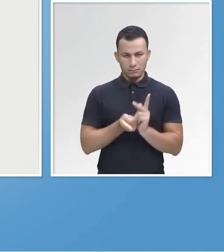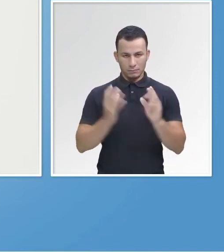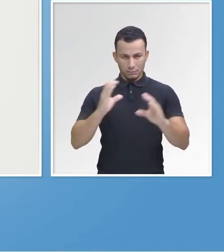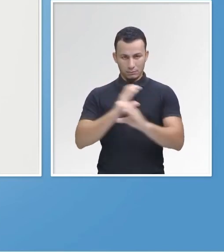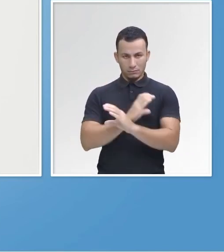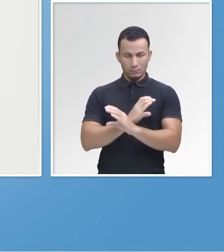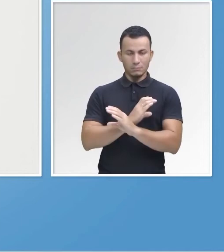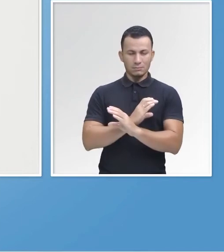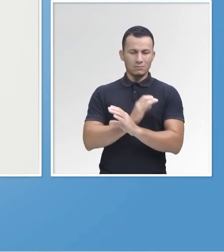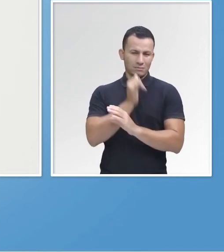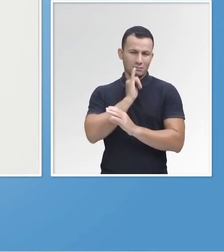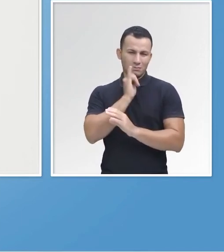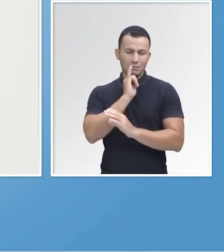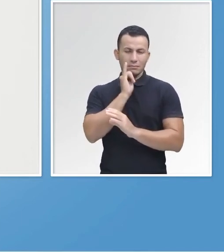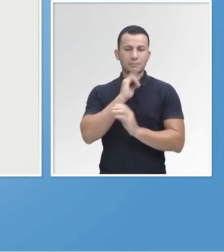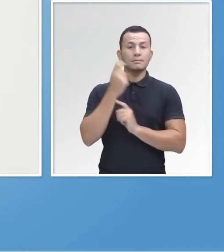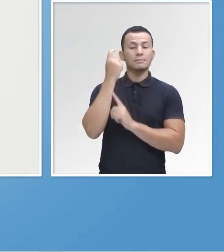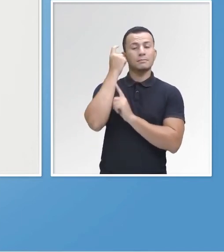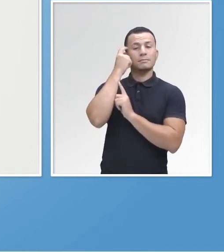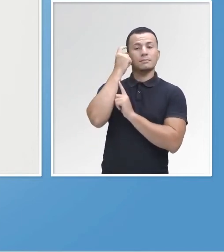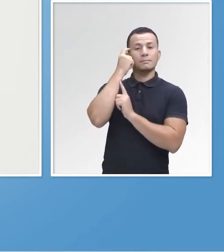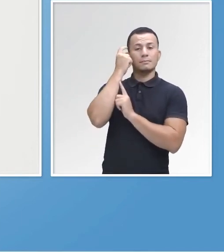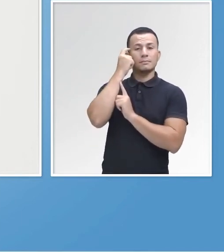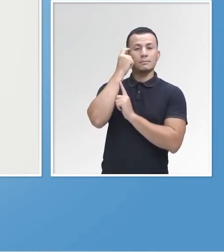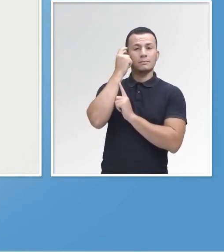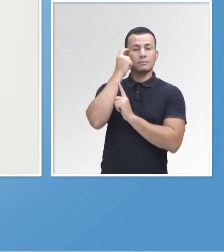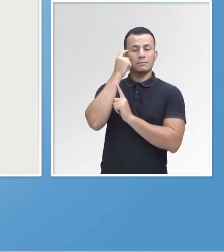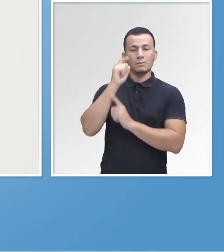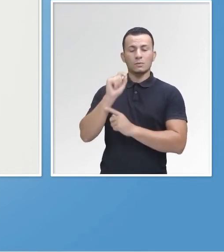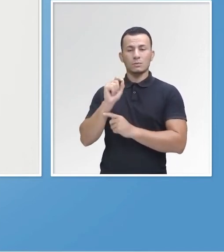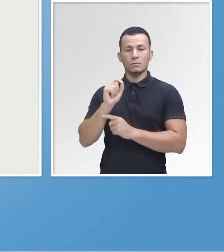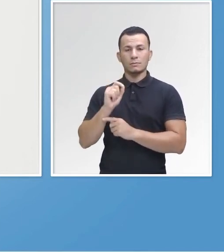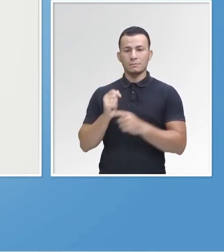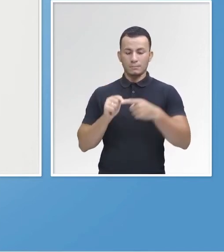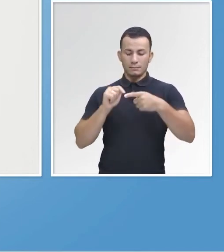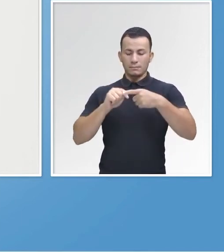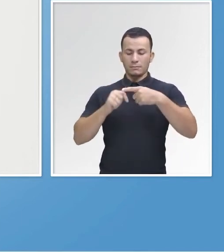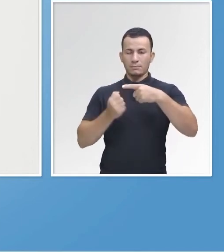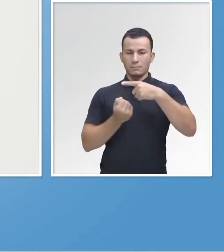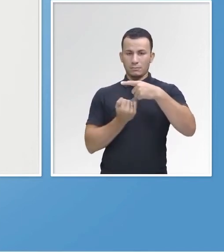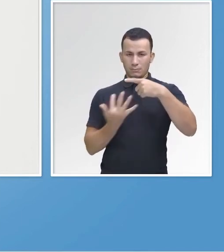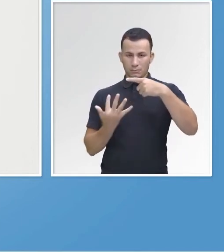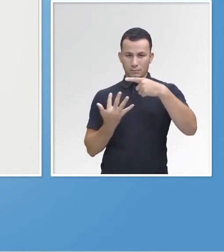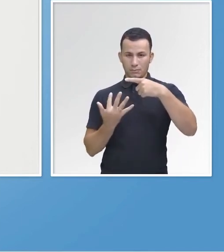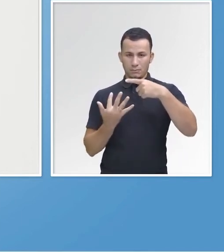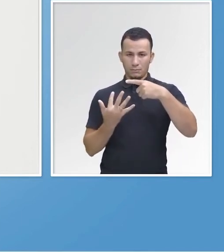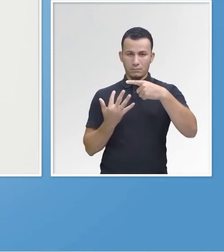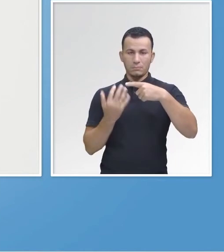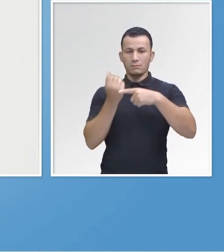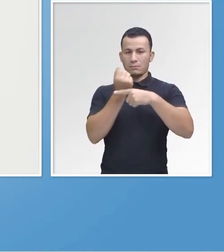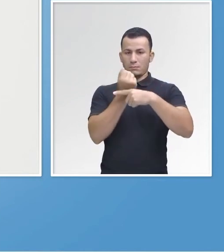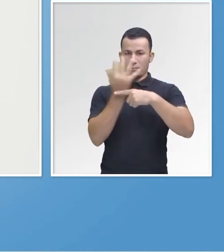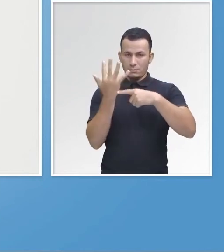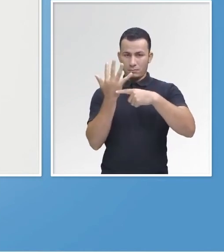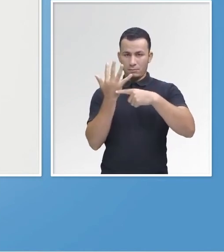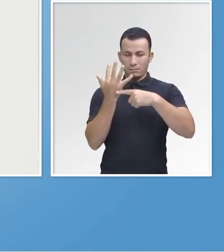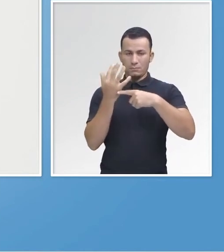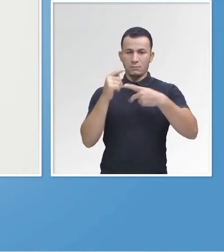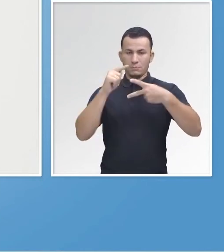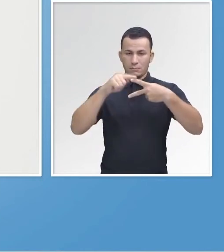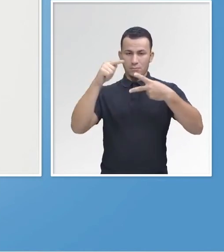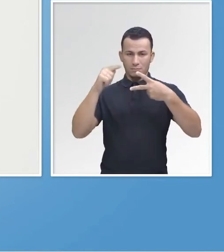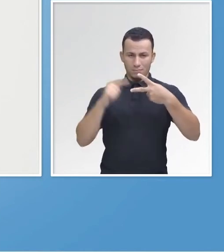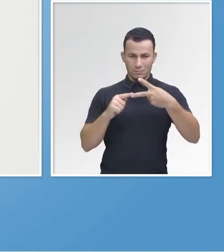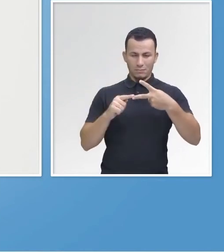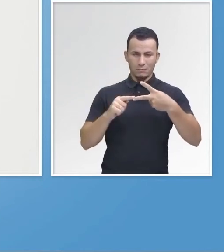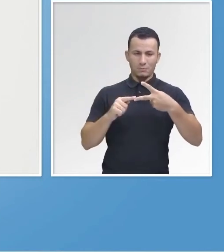vamos pensar no seguinte o numerador denominador que que o denominador